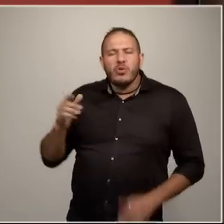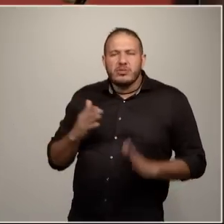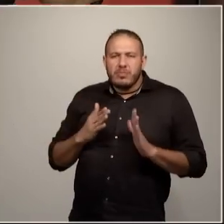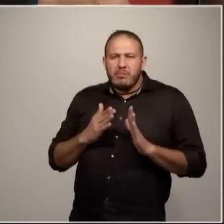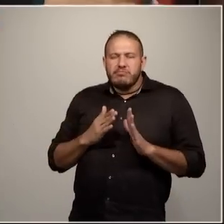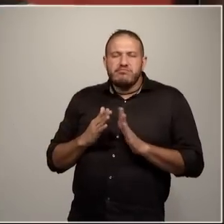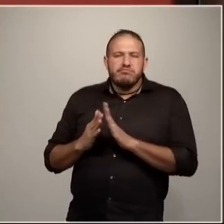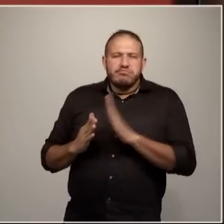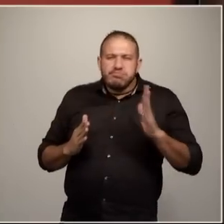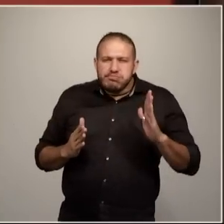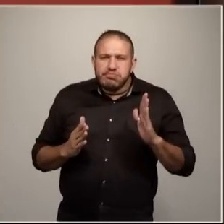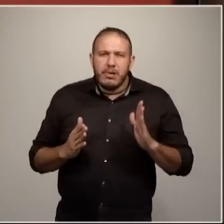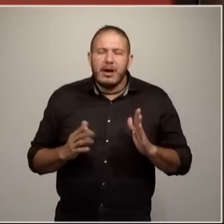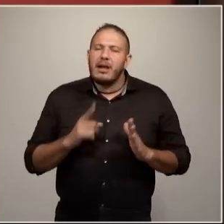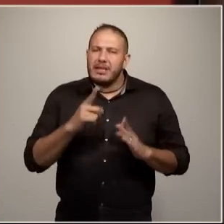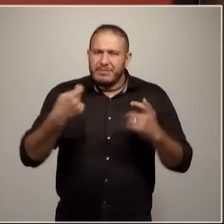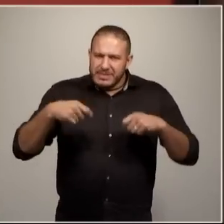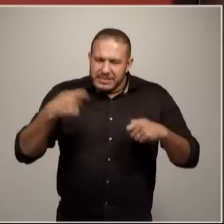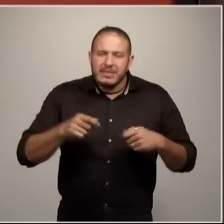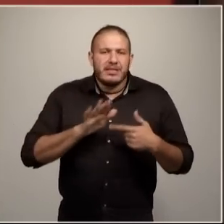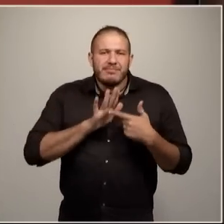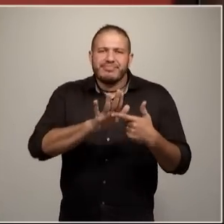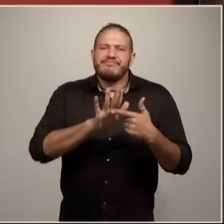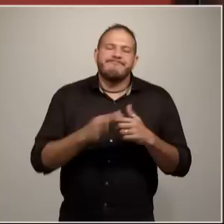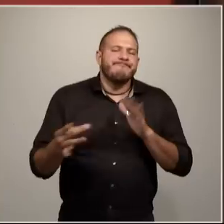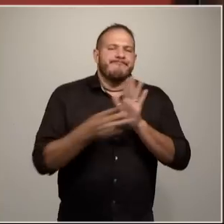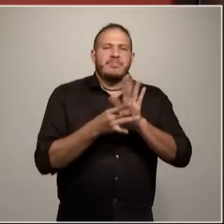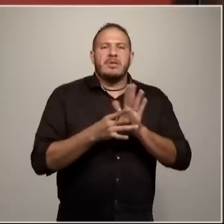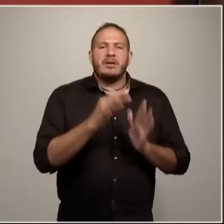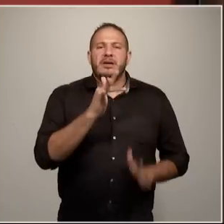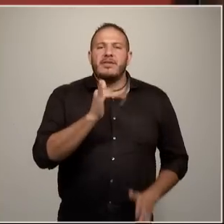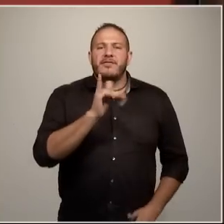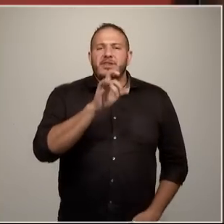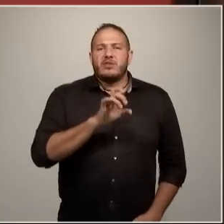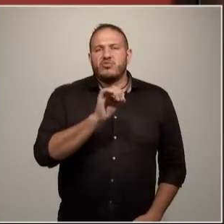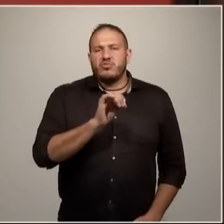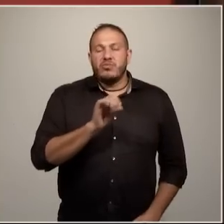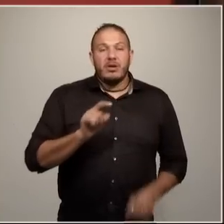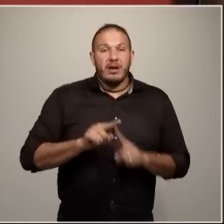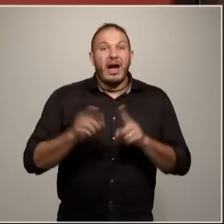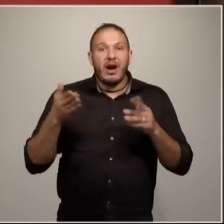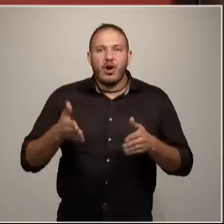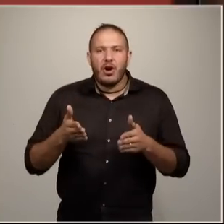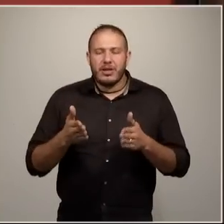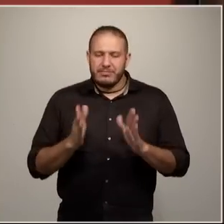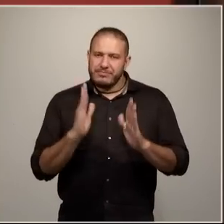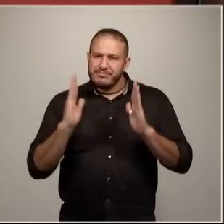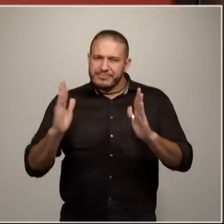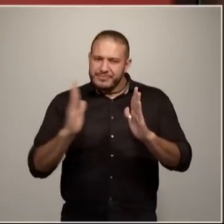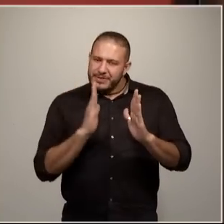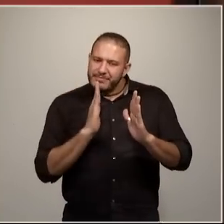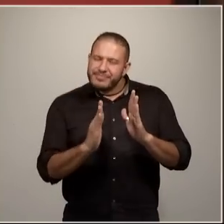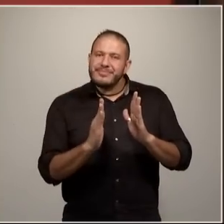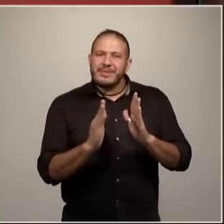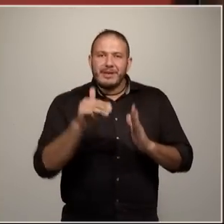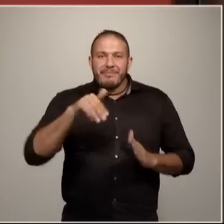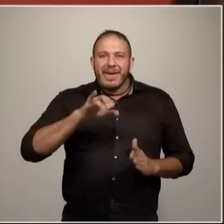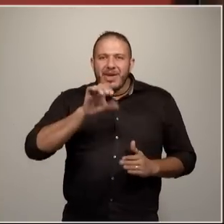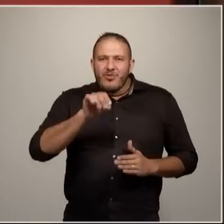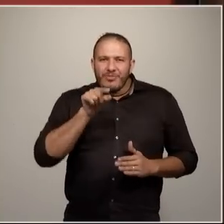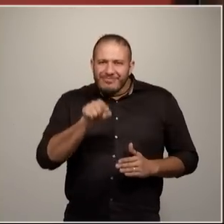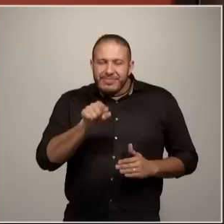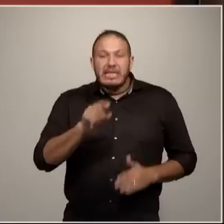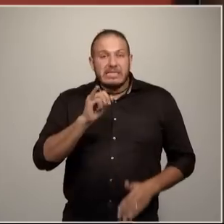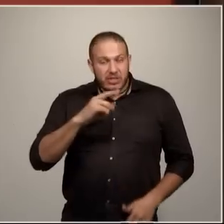extremo à esquerda, tem que ter extremos fixos. Agora vem a do meio. Se a do meio tiver extremos